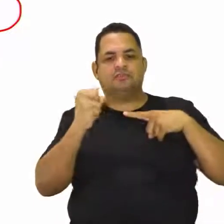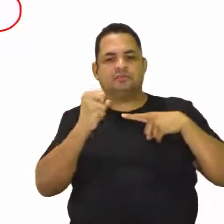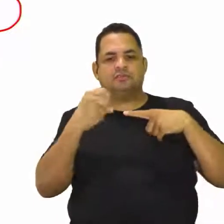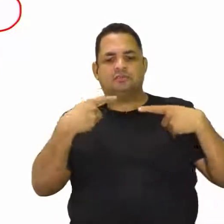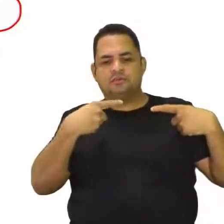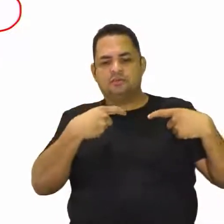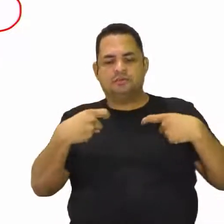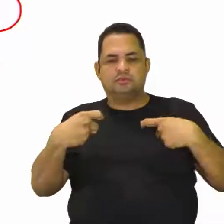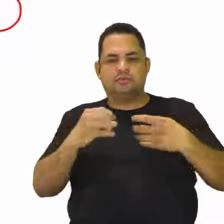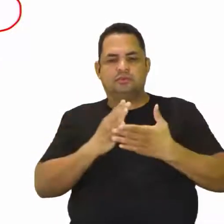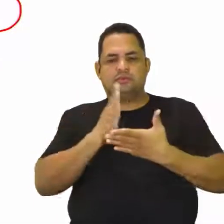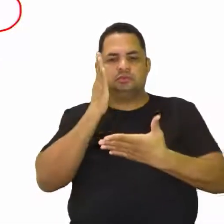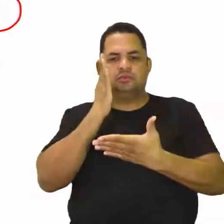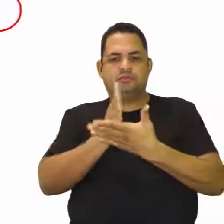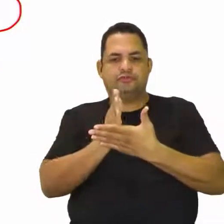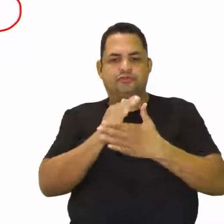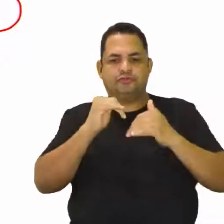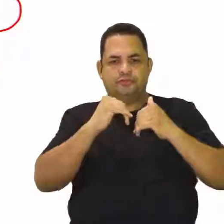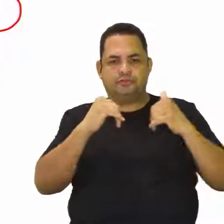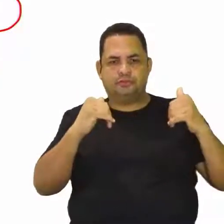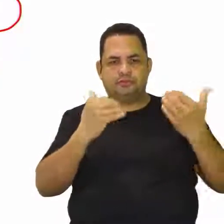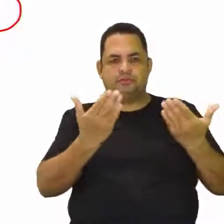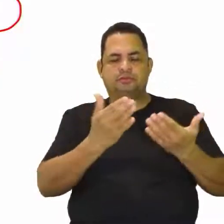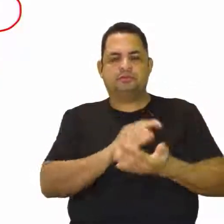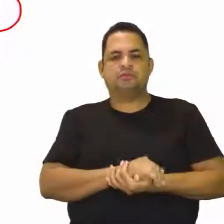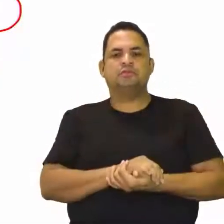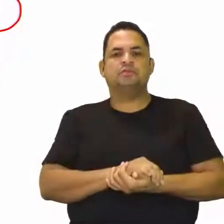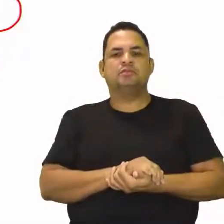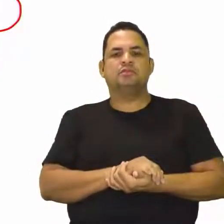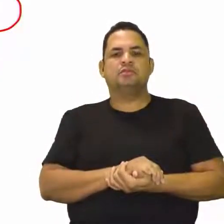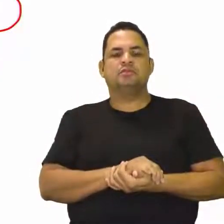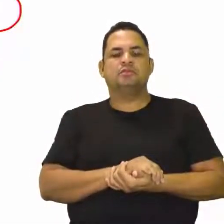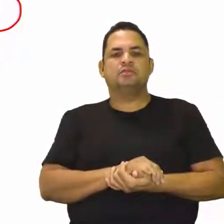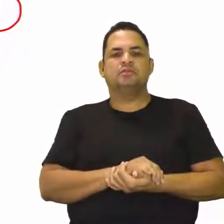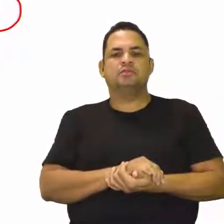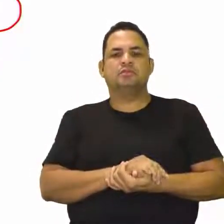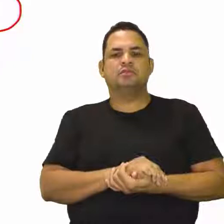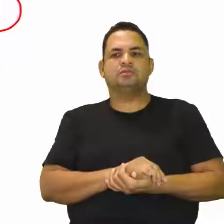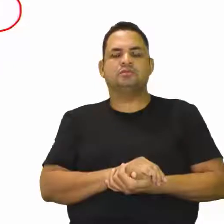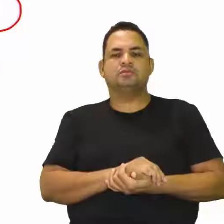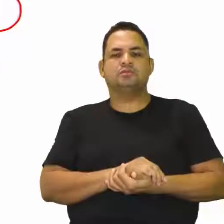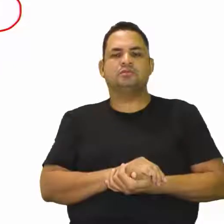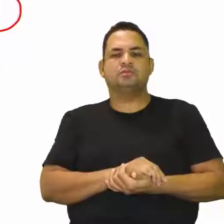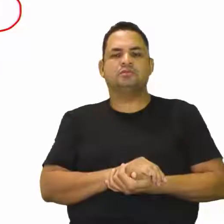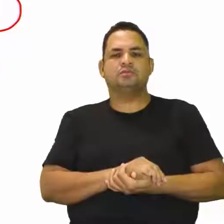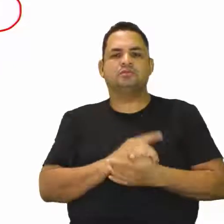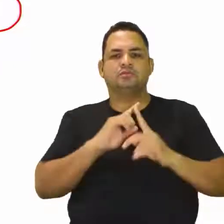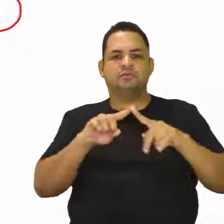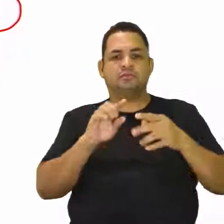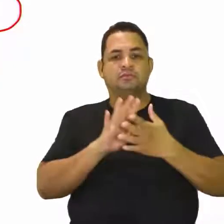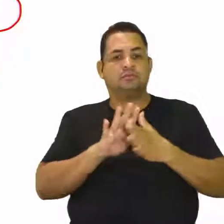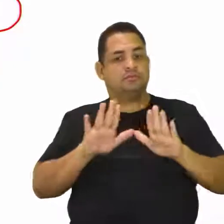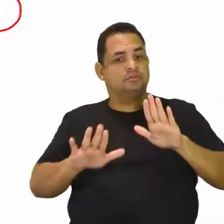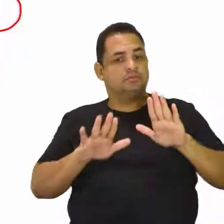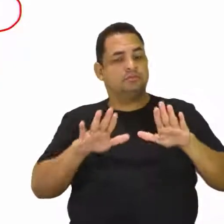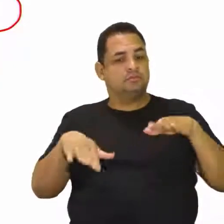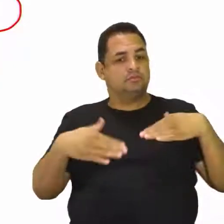ele divide o seu arsenal. E aí, senhores, é o que nós conhecemos. Mas